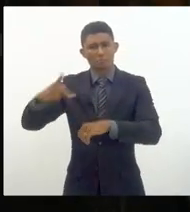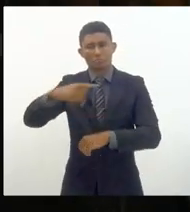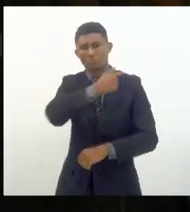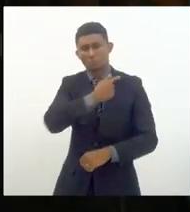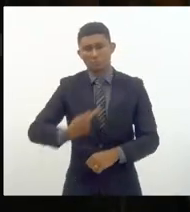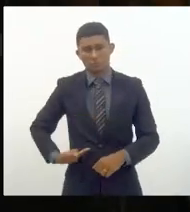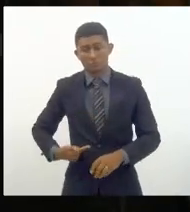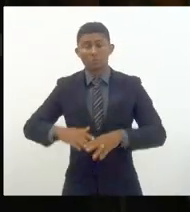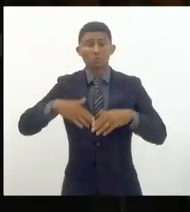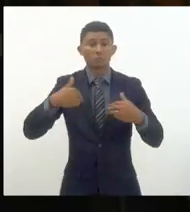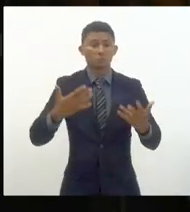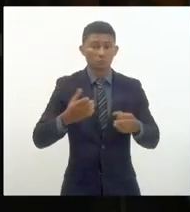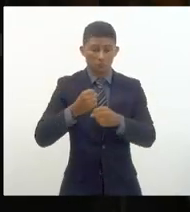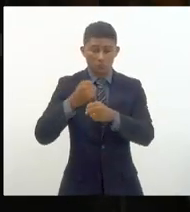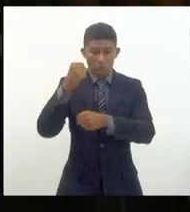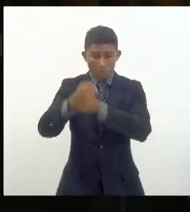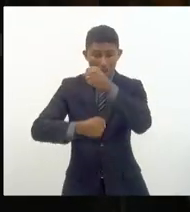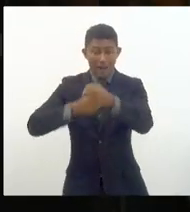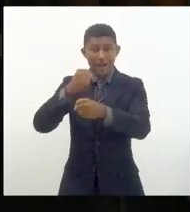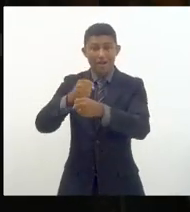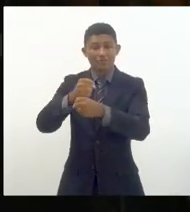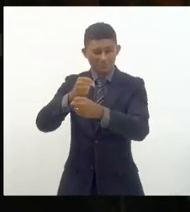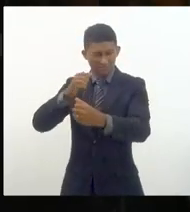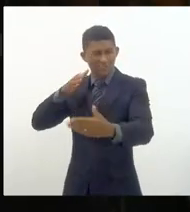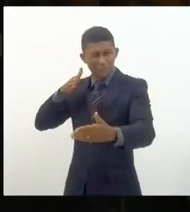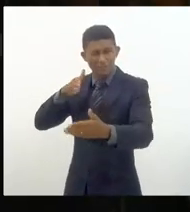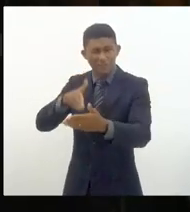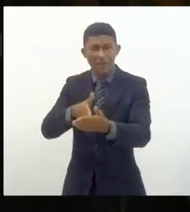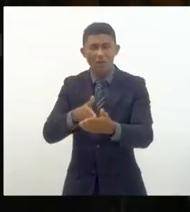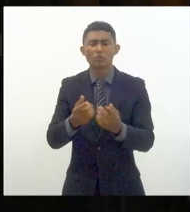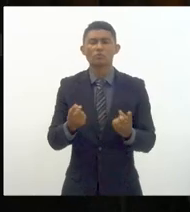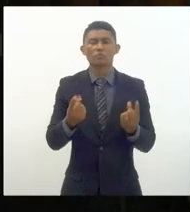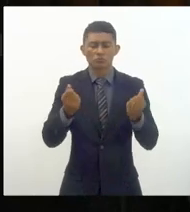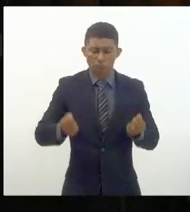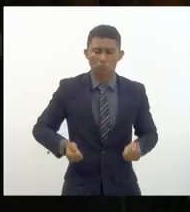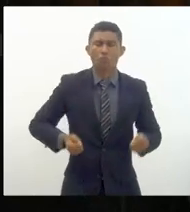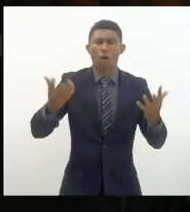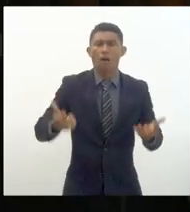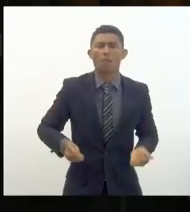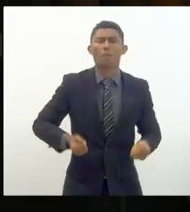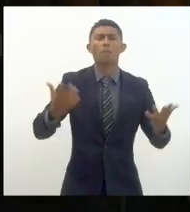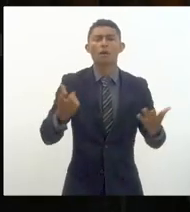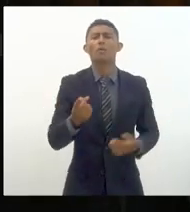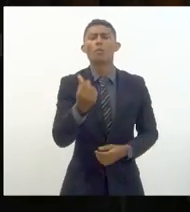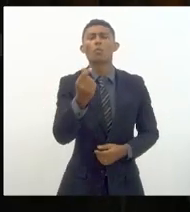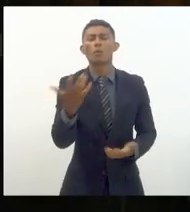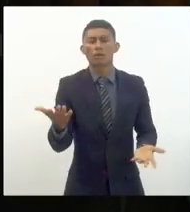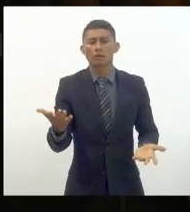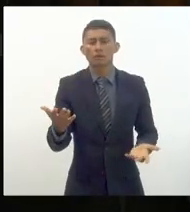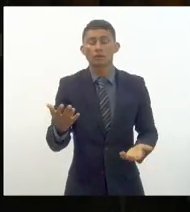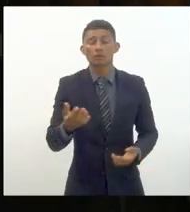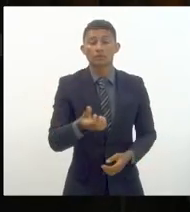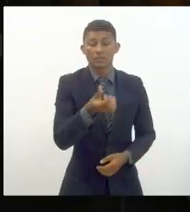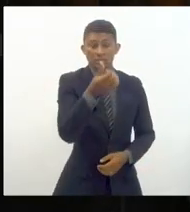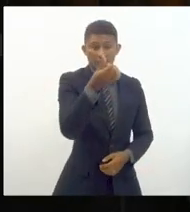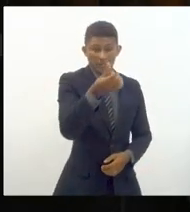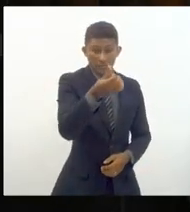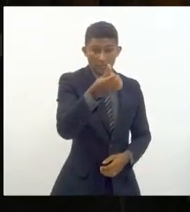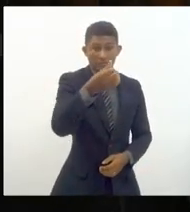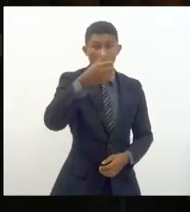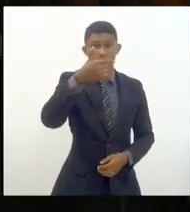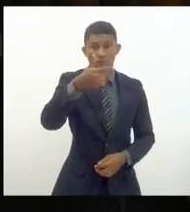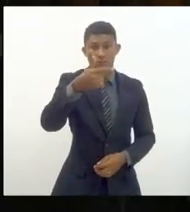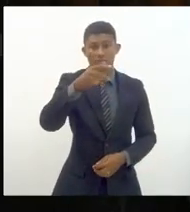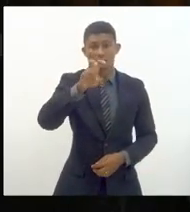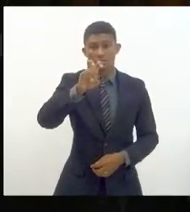ano muito spend dos cofres públicos demais 625 milhões